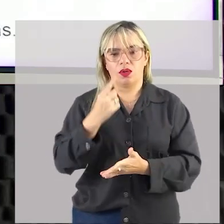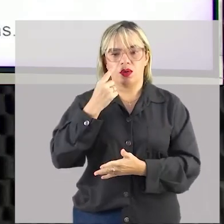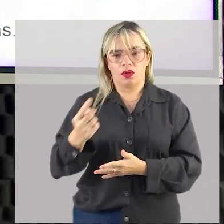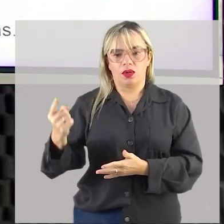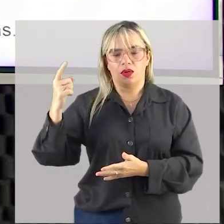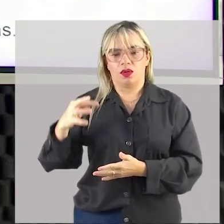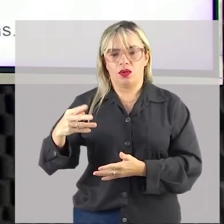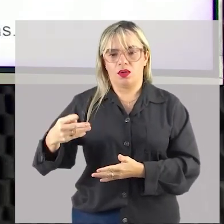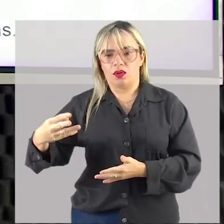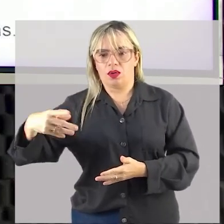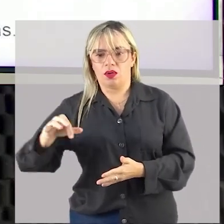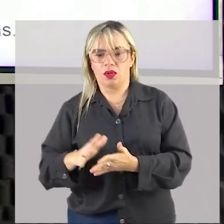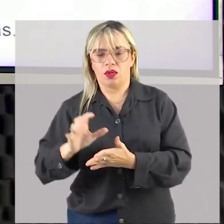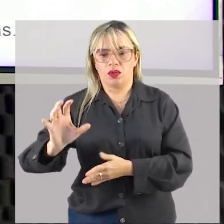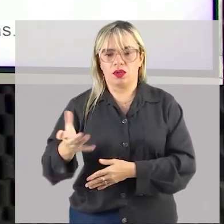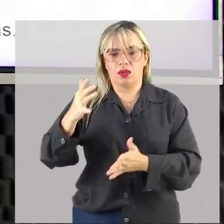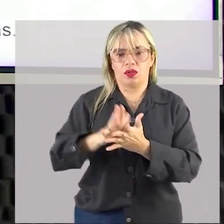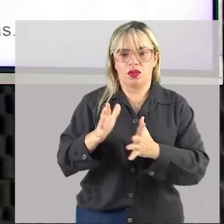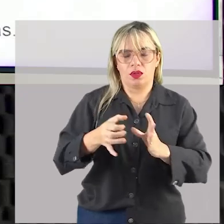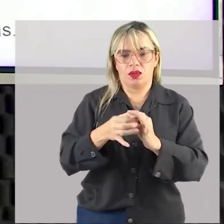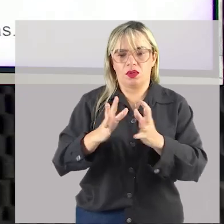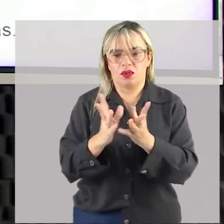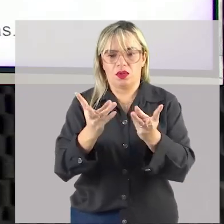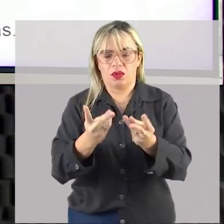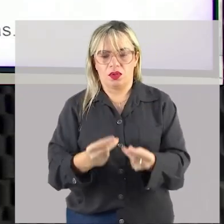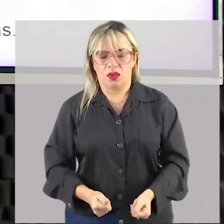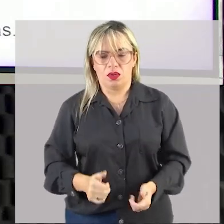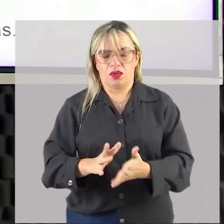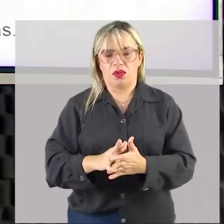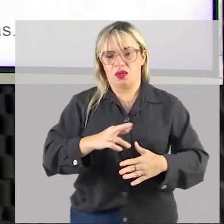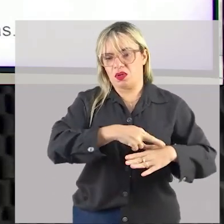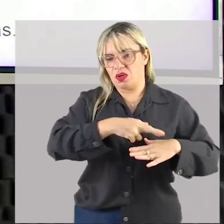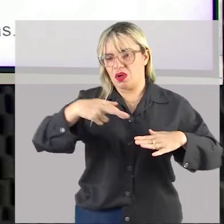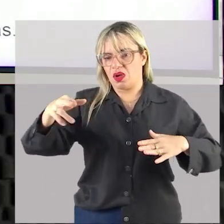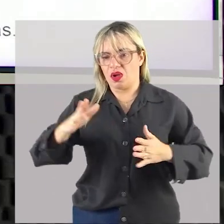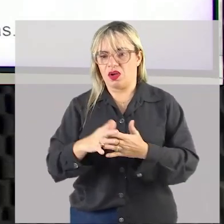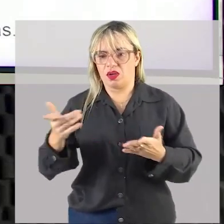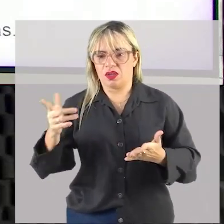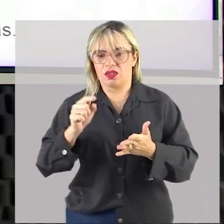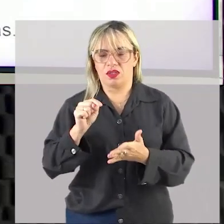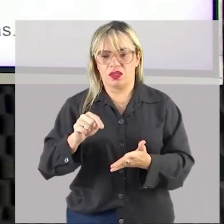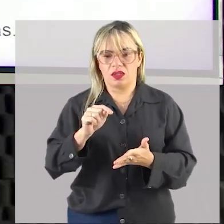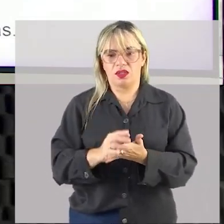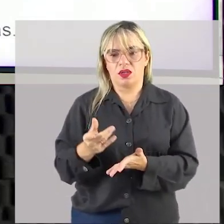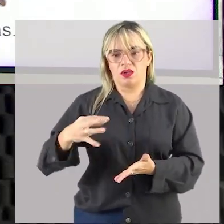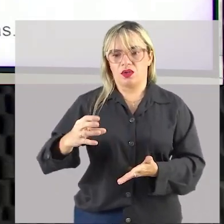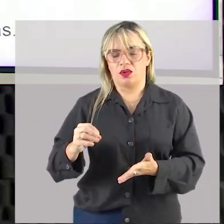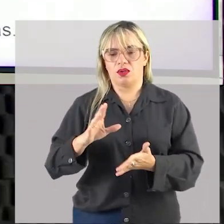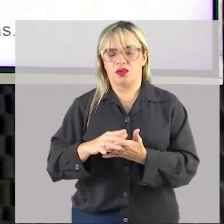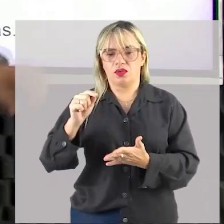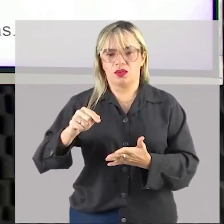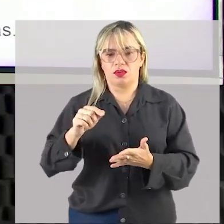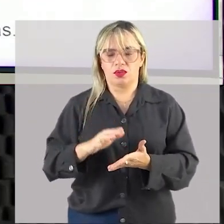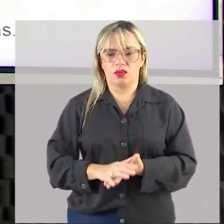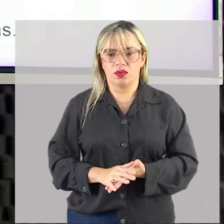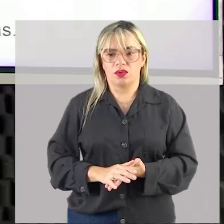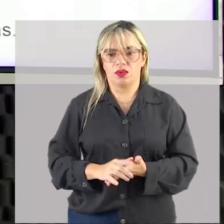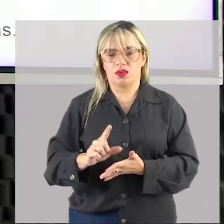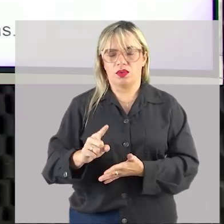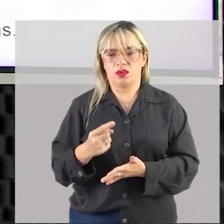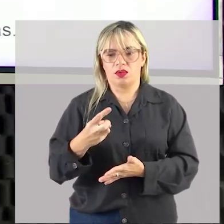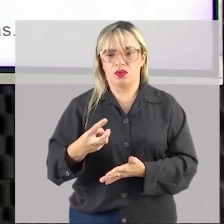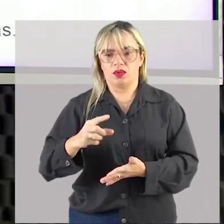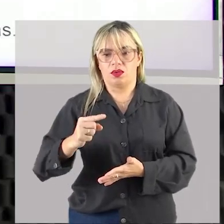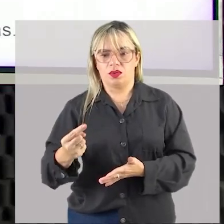radioativas. Dentre elas está o iodo 131. Toda vez que você fala assim, gente, ó, iodo